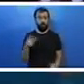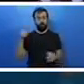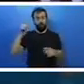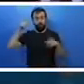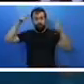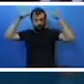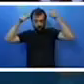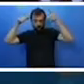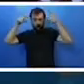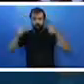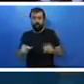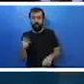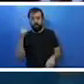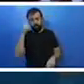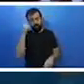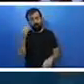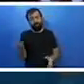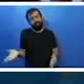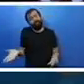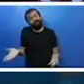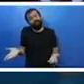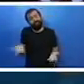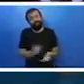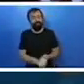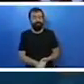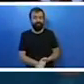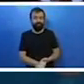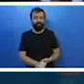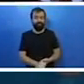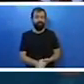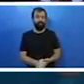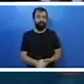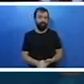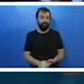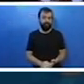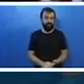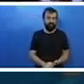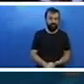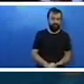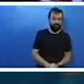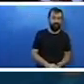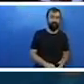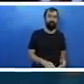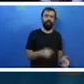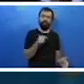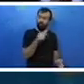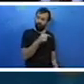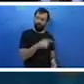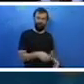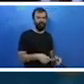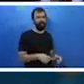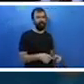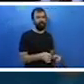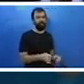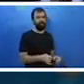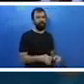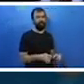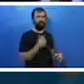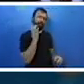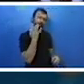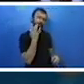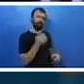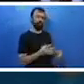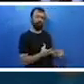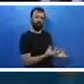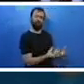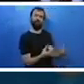pensar. Fazer o quê, né? Tudo bem. Tanto ouro lá e esse povo chorando para pagar um impostinho para esse